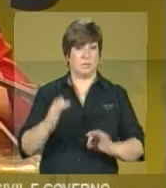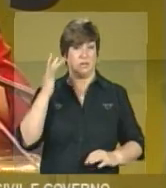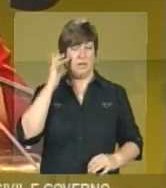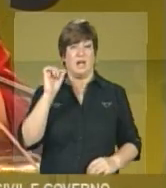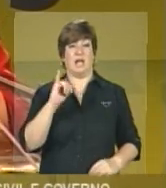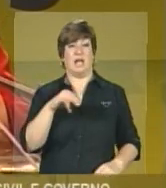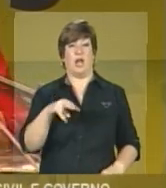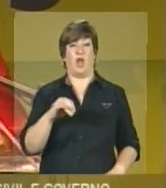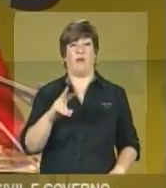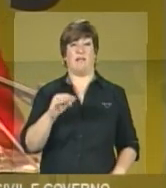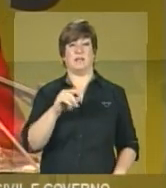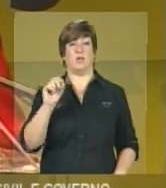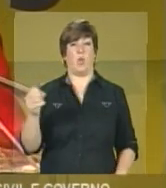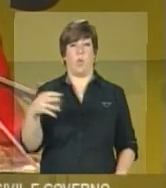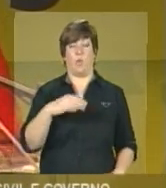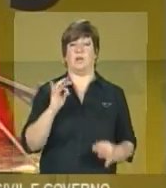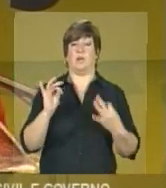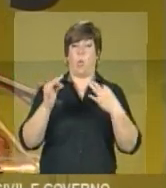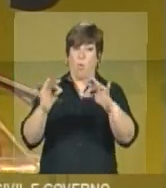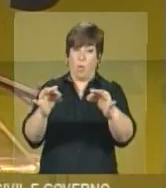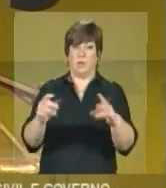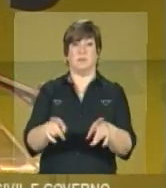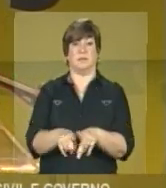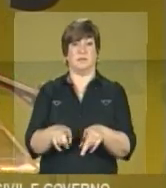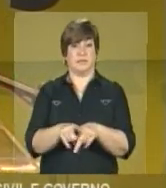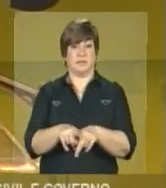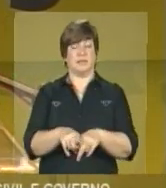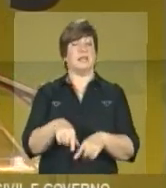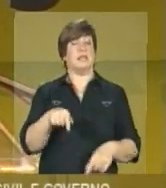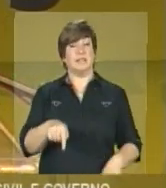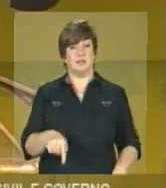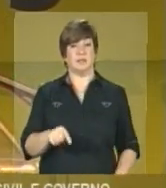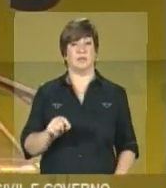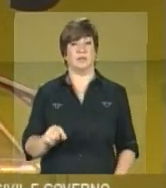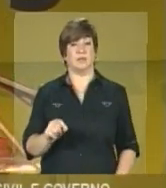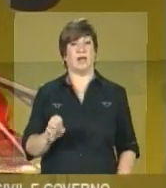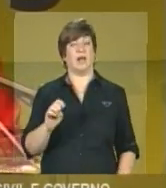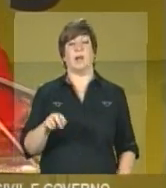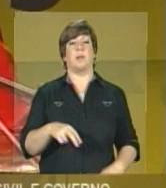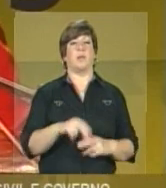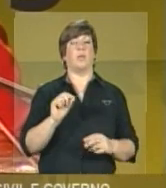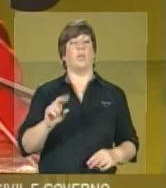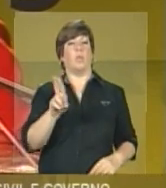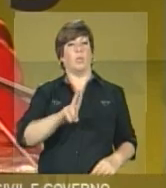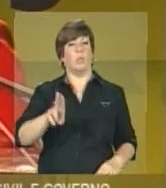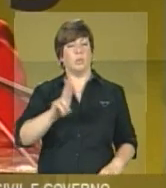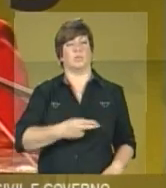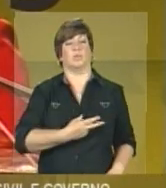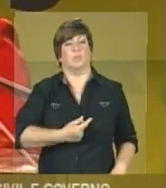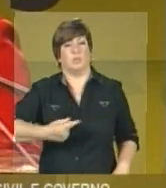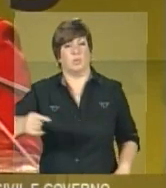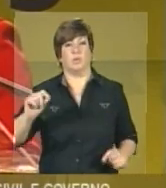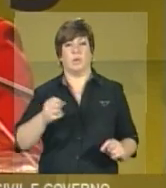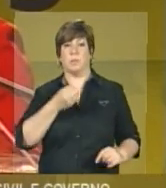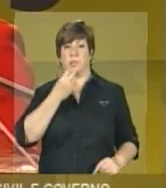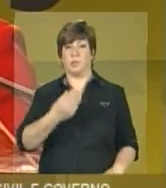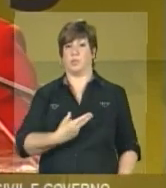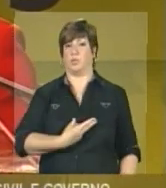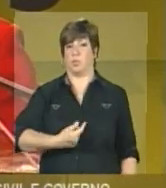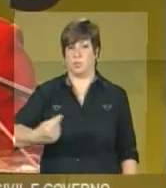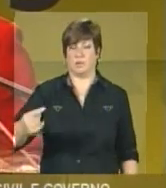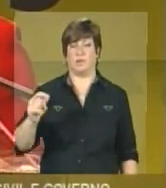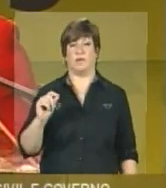de inovação tecnológica, leva em conta o uso sustentável de